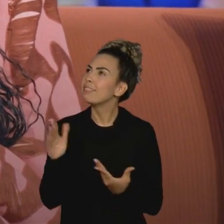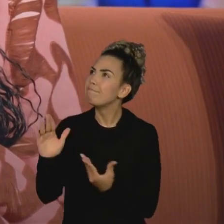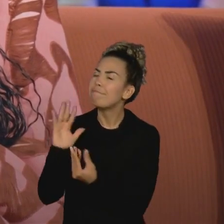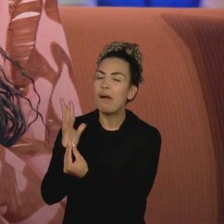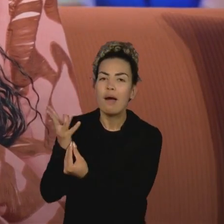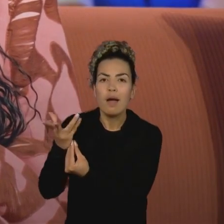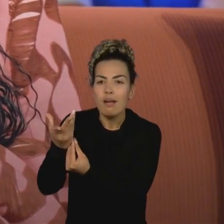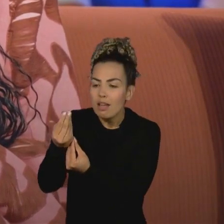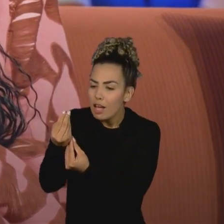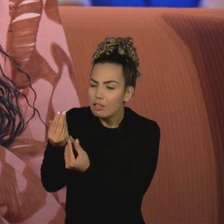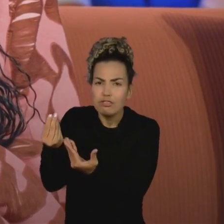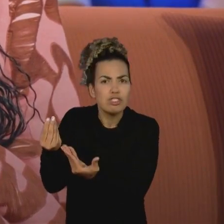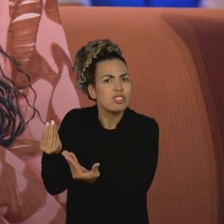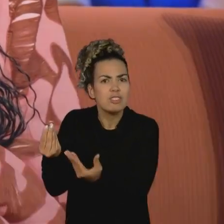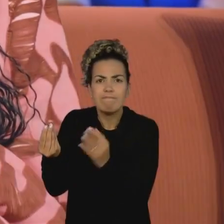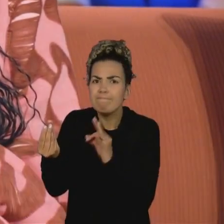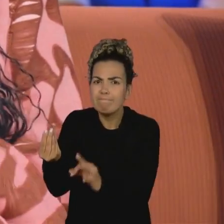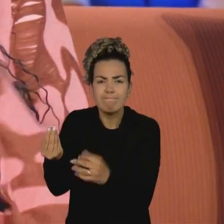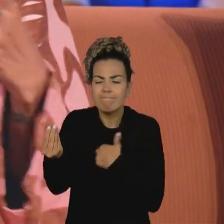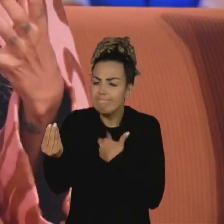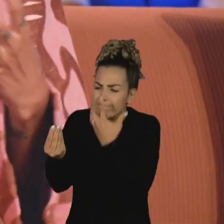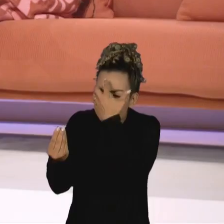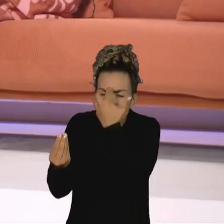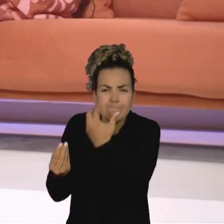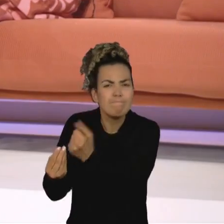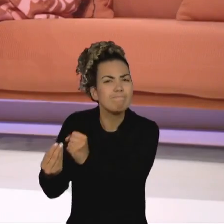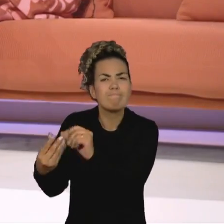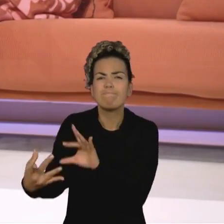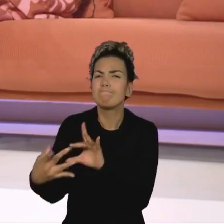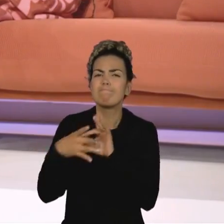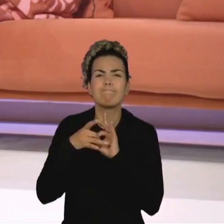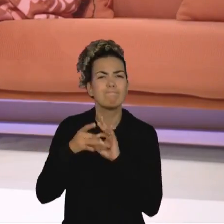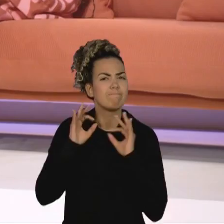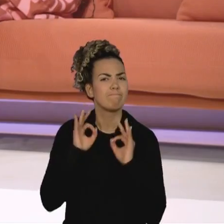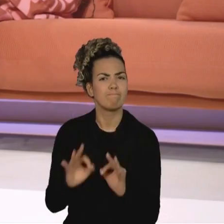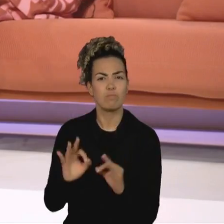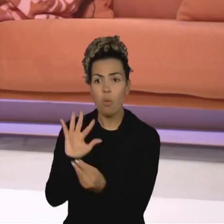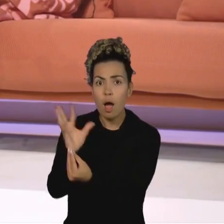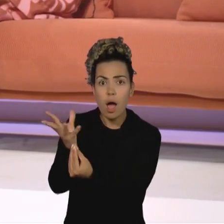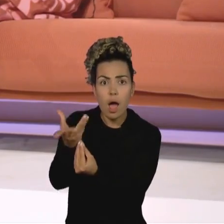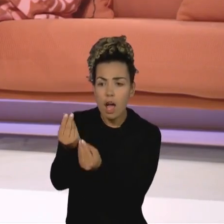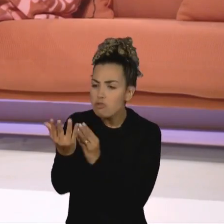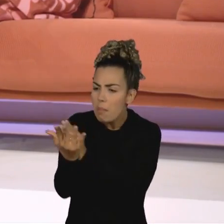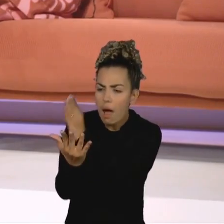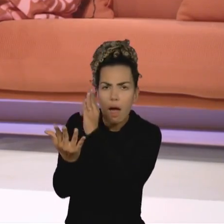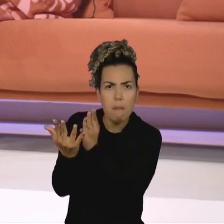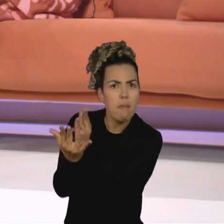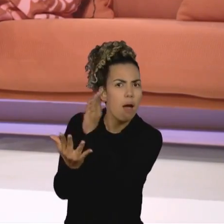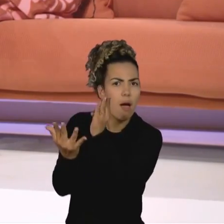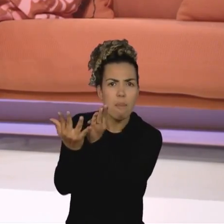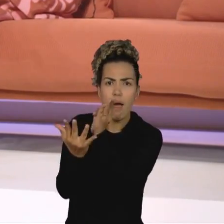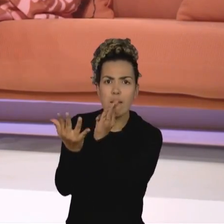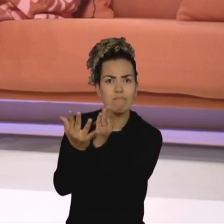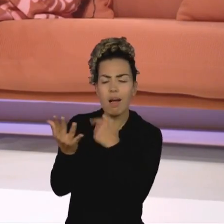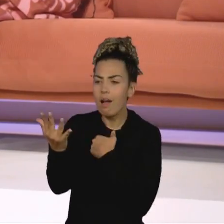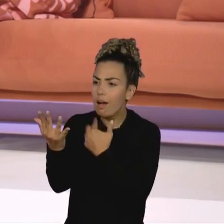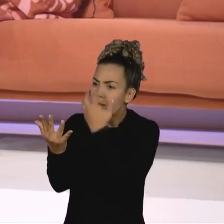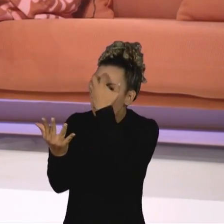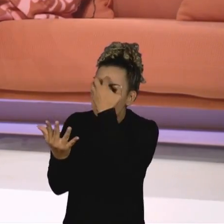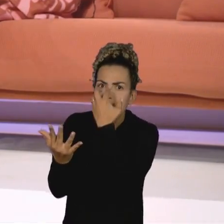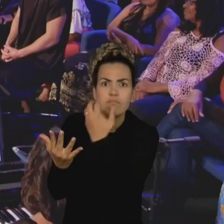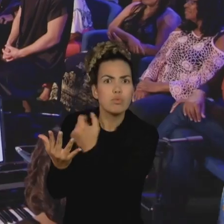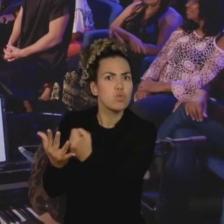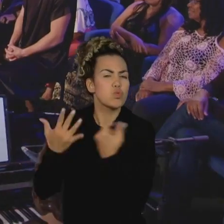eu sou apaixonada, assim. Tudo que é arte, eu acho que me encanta demais.